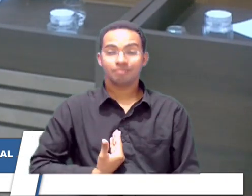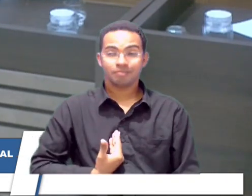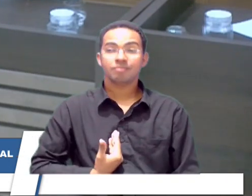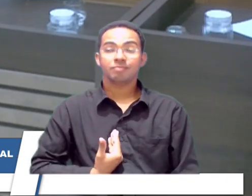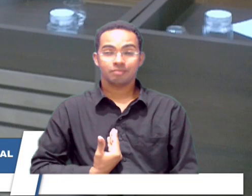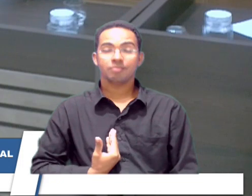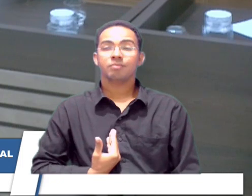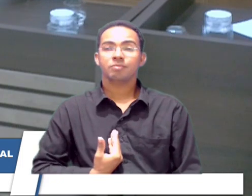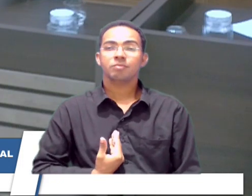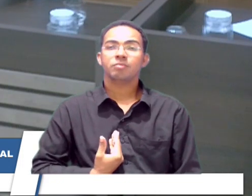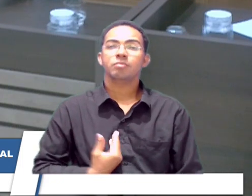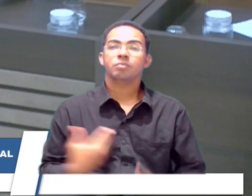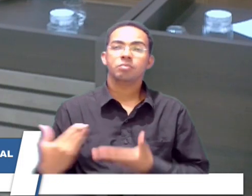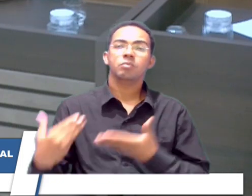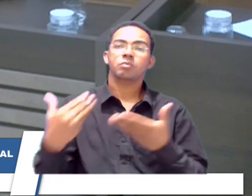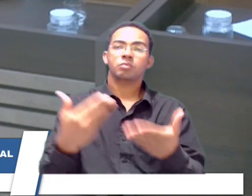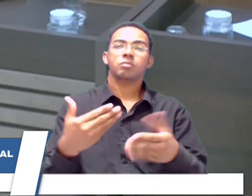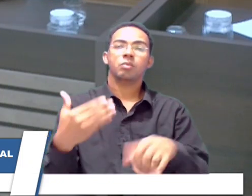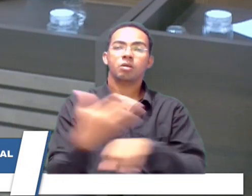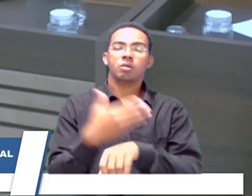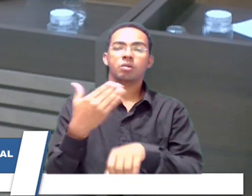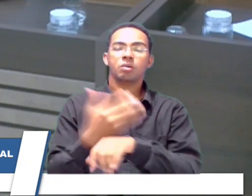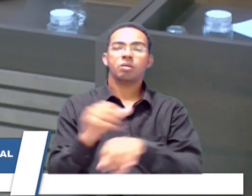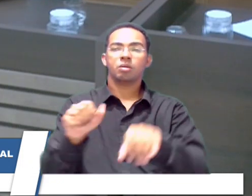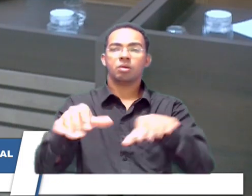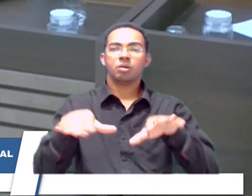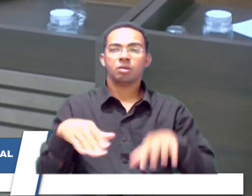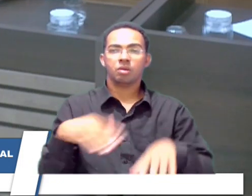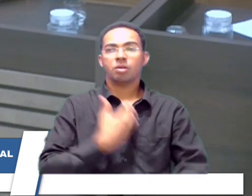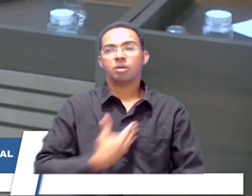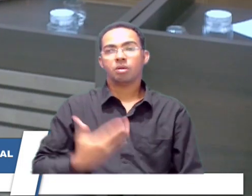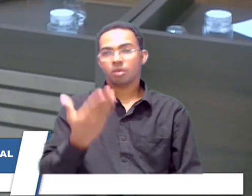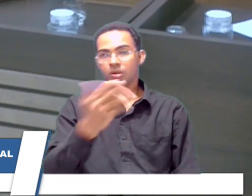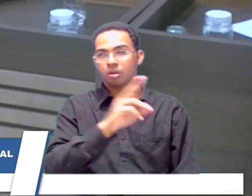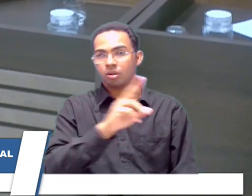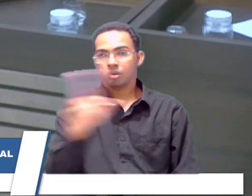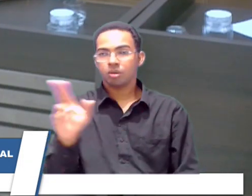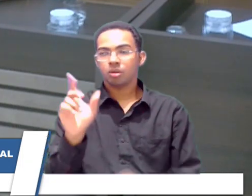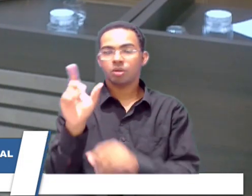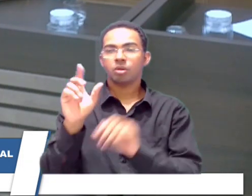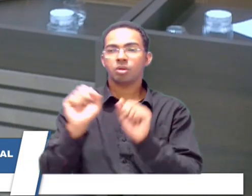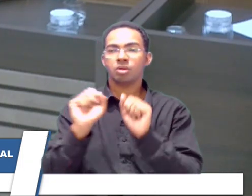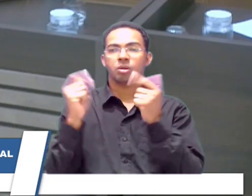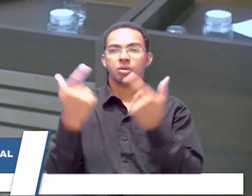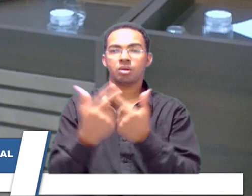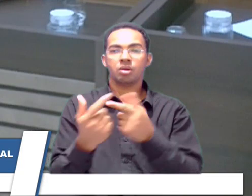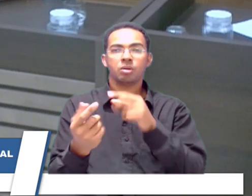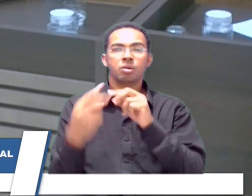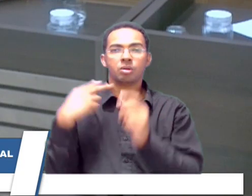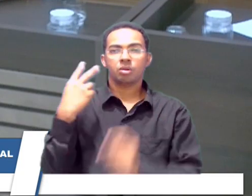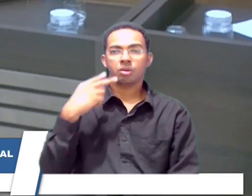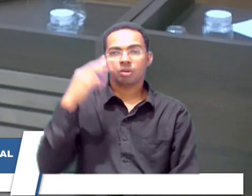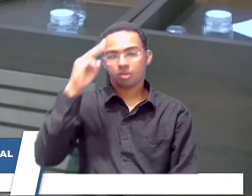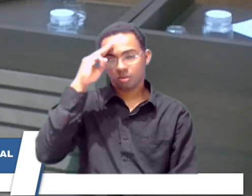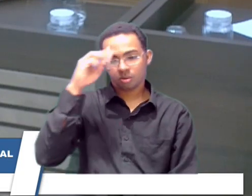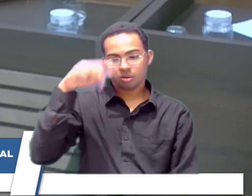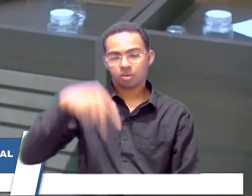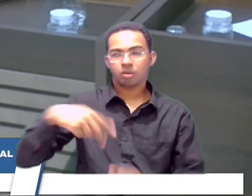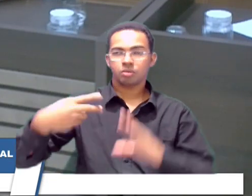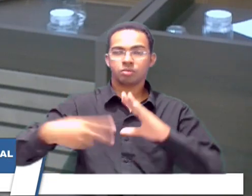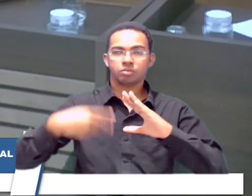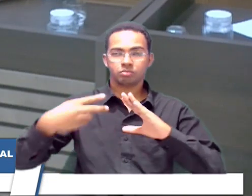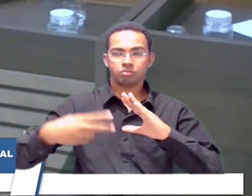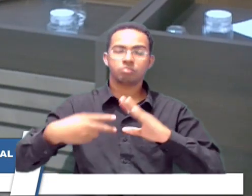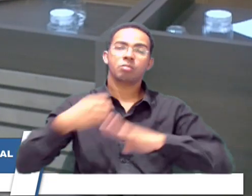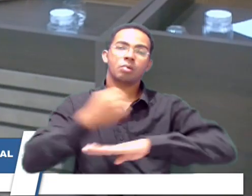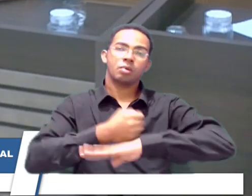está chamando essa audiência pública, né? Ele em nome da Assembleia, eu e o vereador Tide aqui em nome da Câmara Municipal.